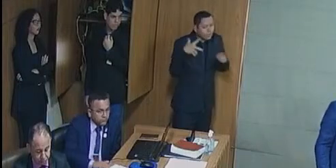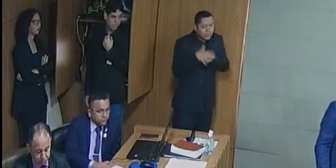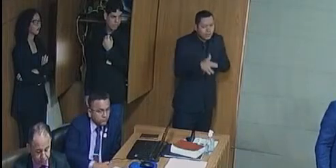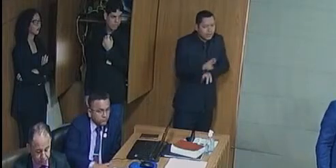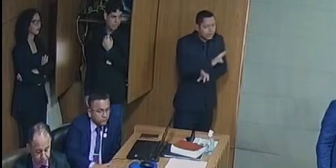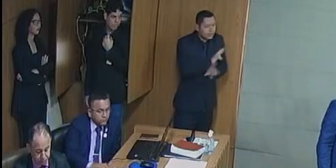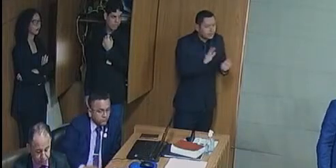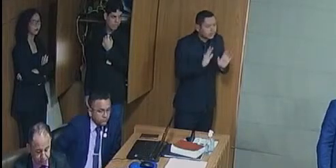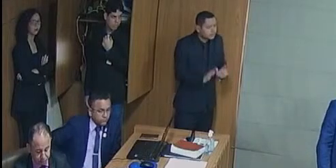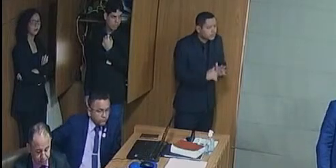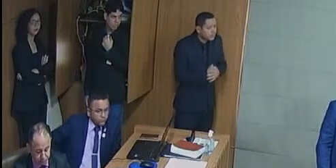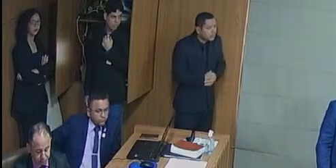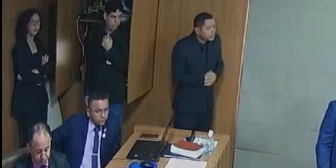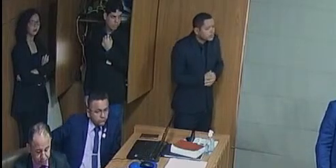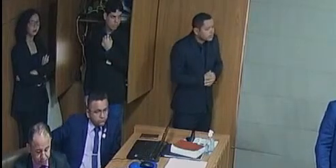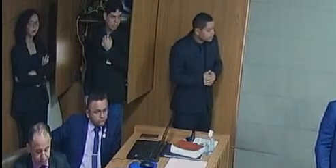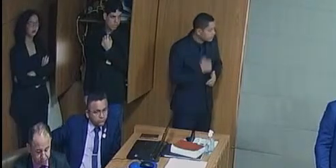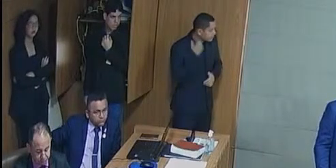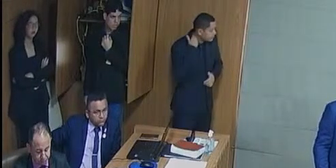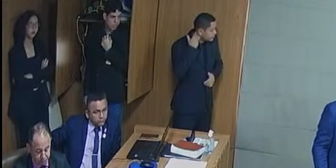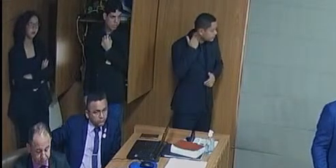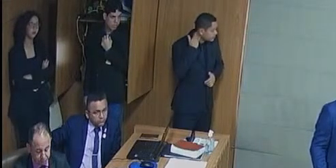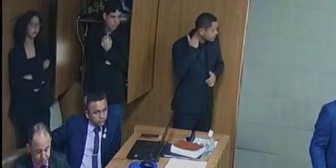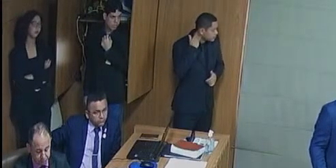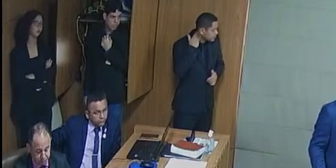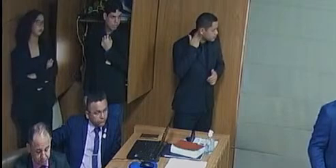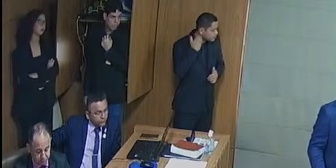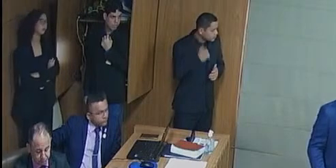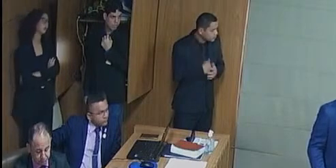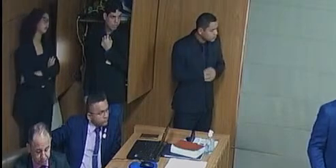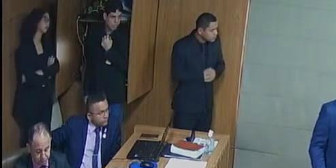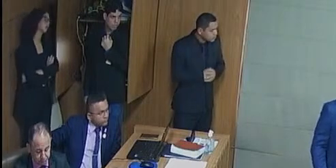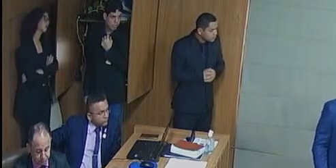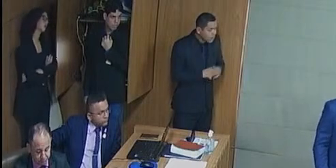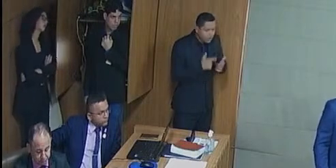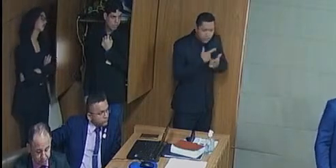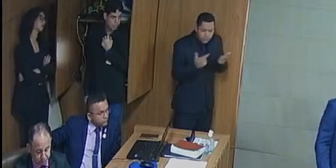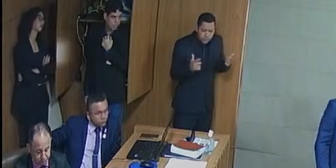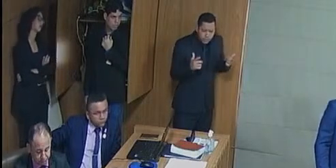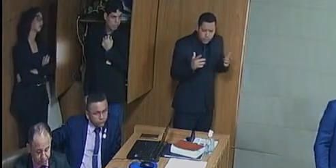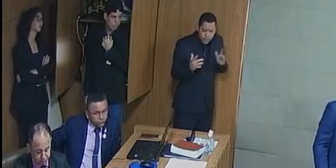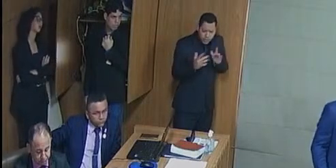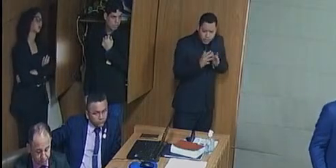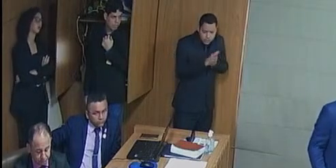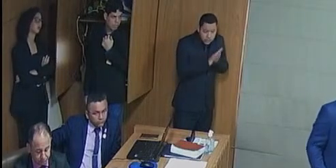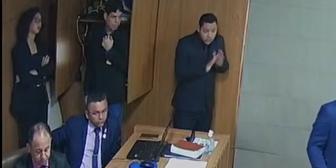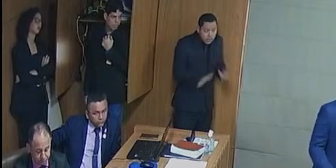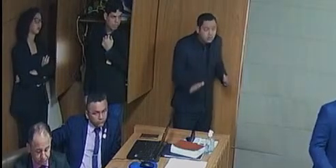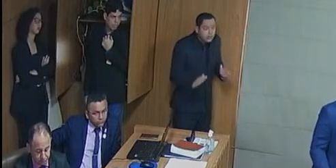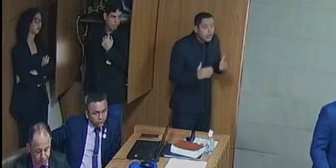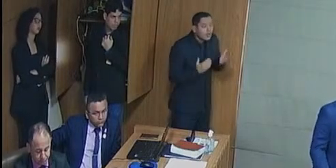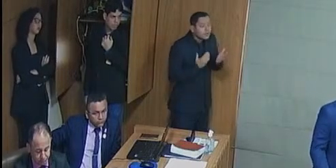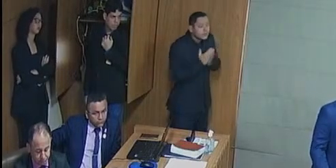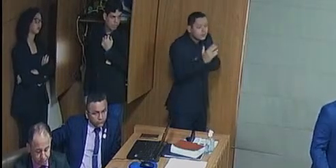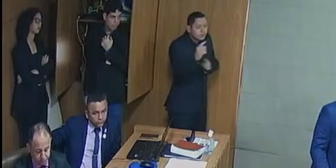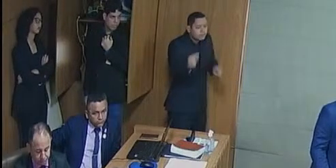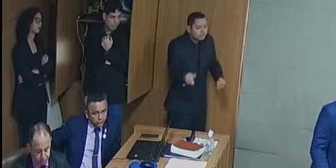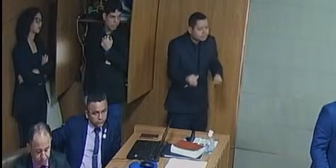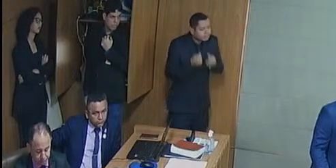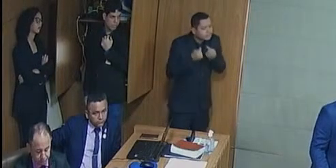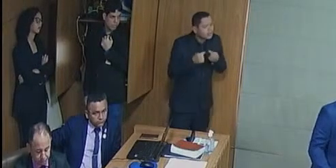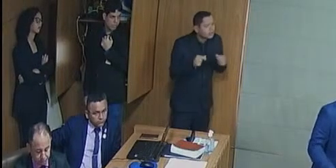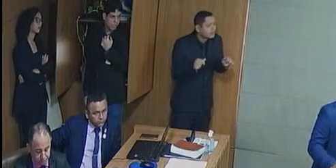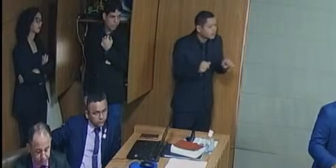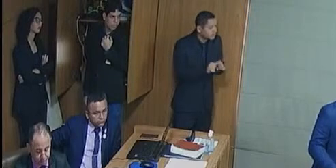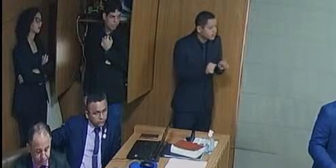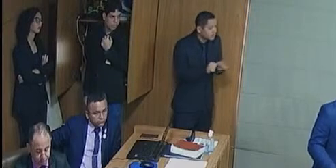promotor e a partir do momento que eu não mantive mais contato algum com este promotor começaram as perseguições